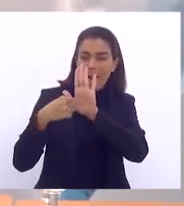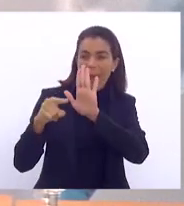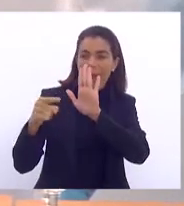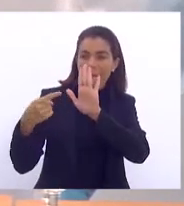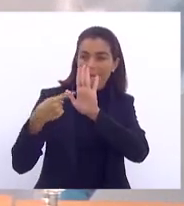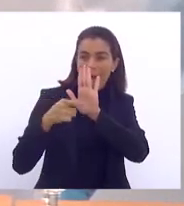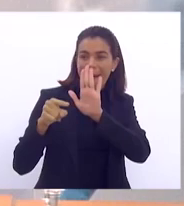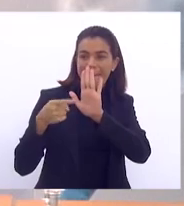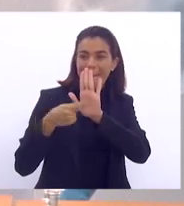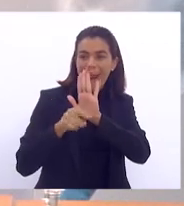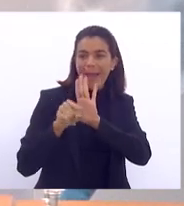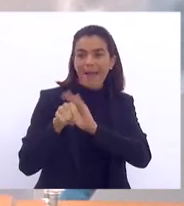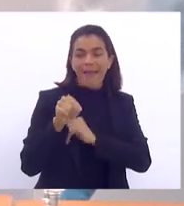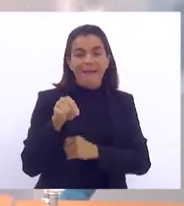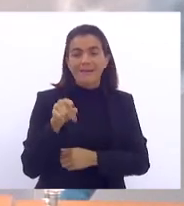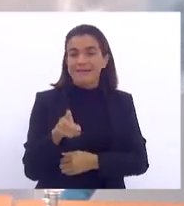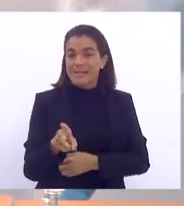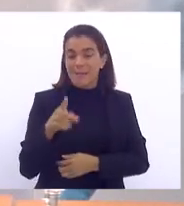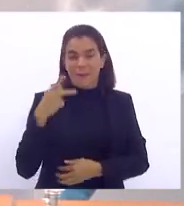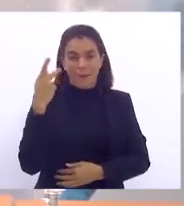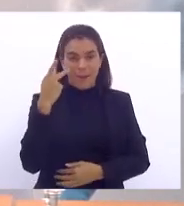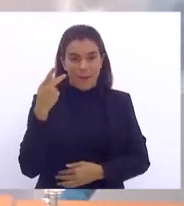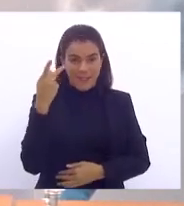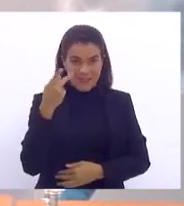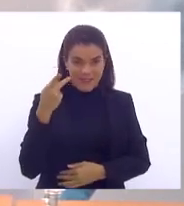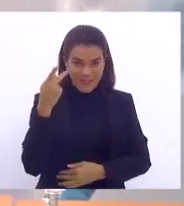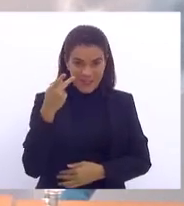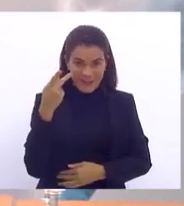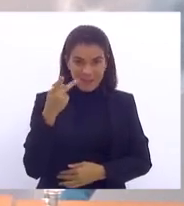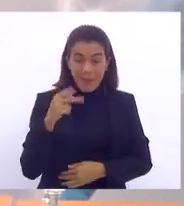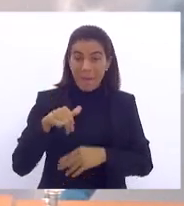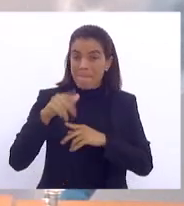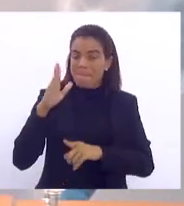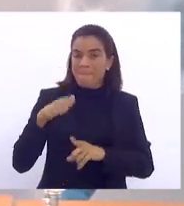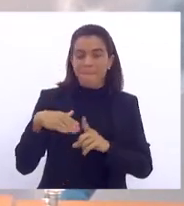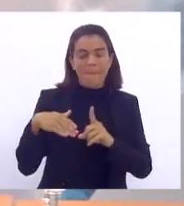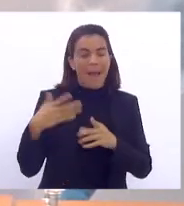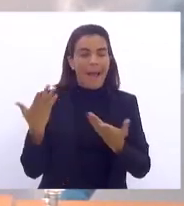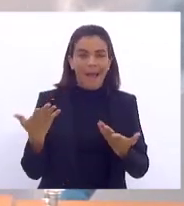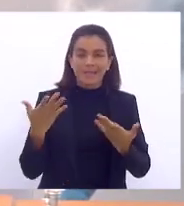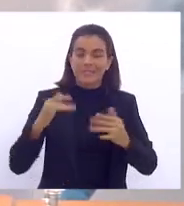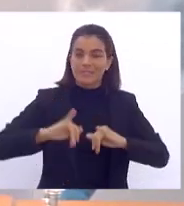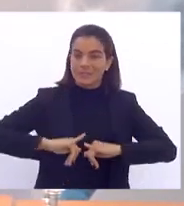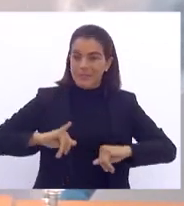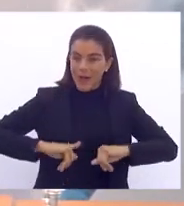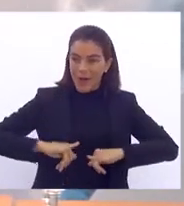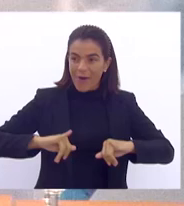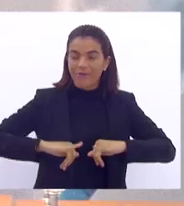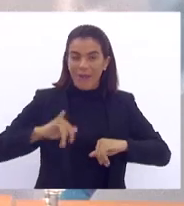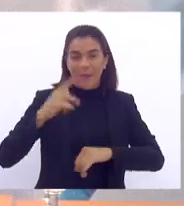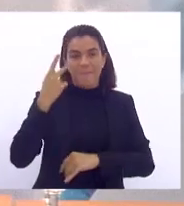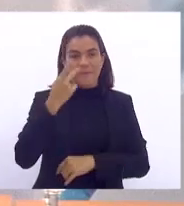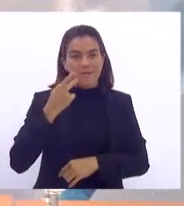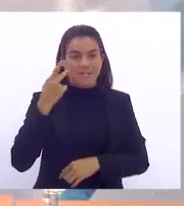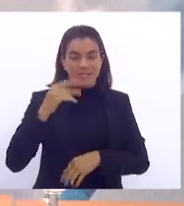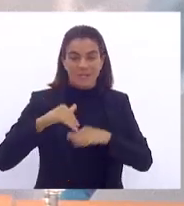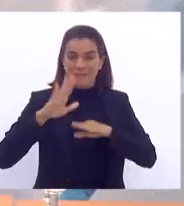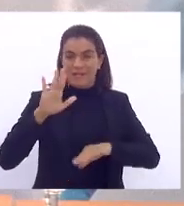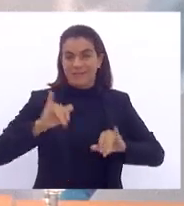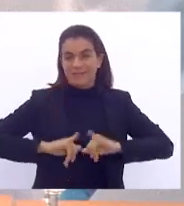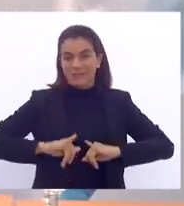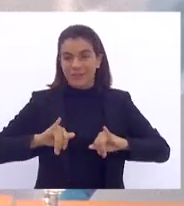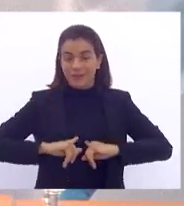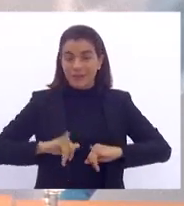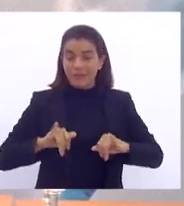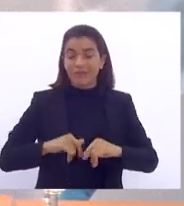sempre o poder político é esse o que mais apanha Com todo o respeito aqui eu falo isso de cabeça erguida Porque